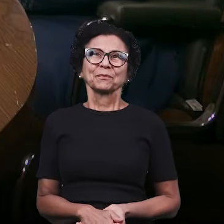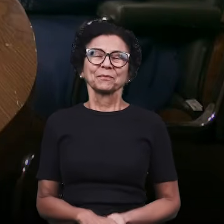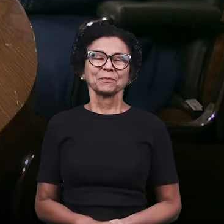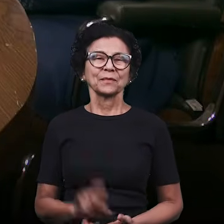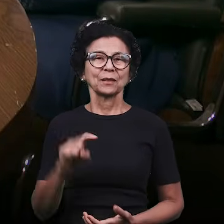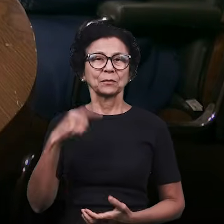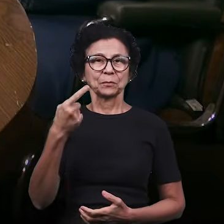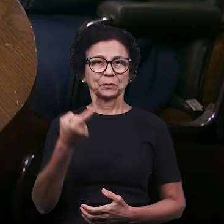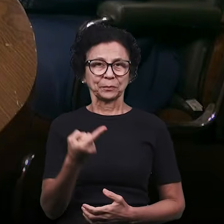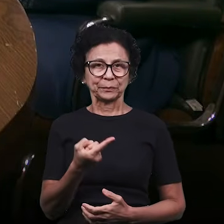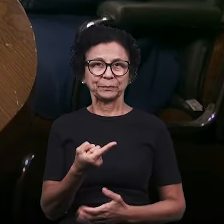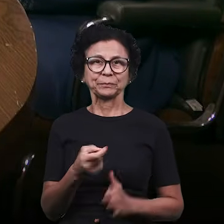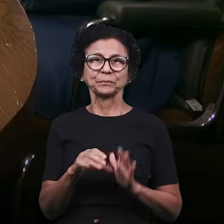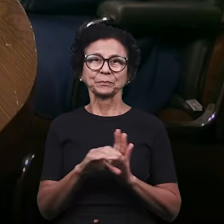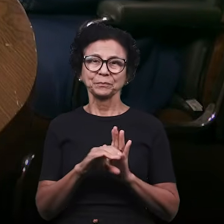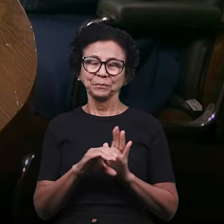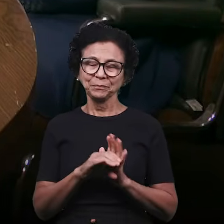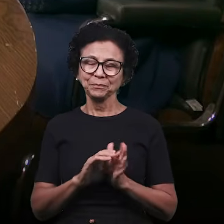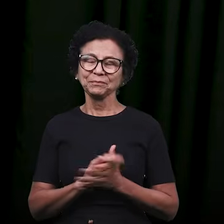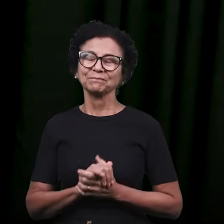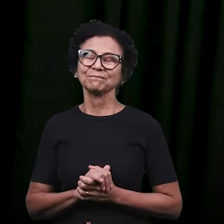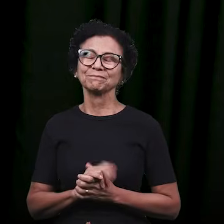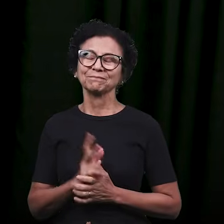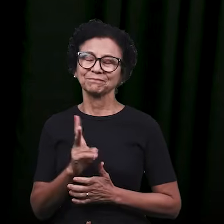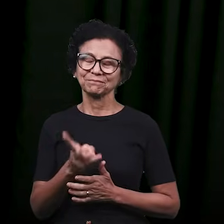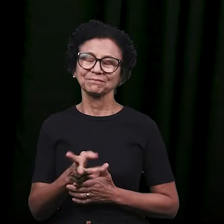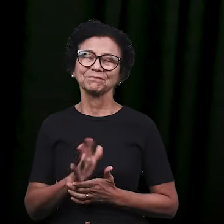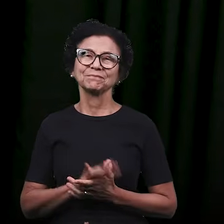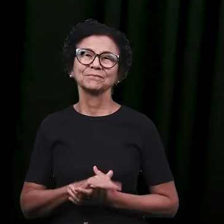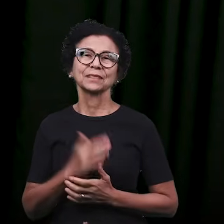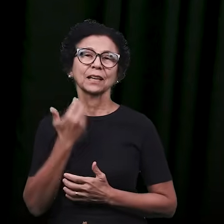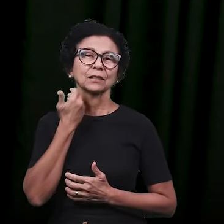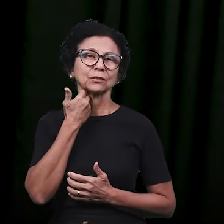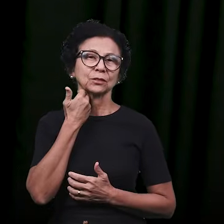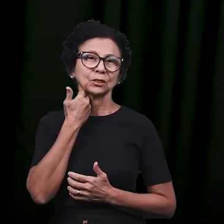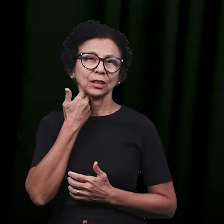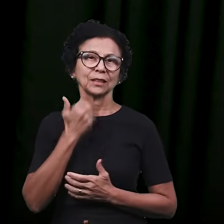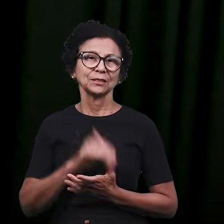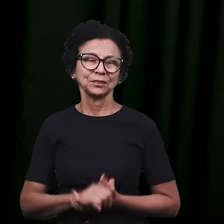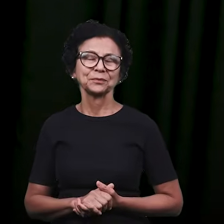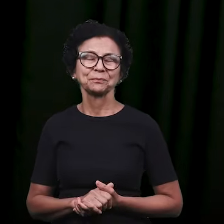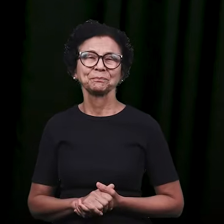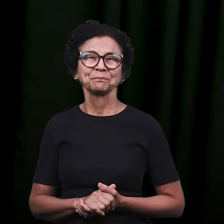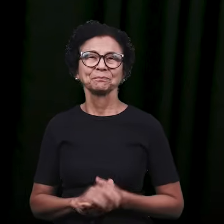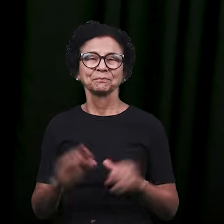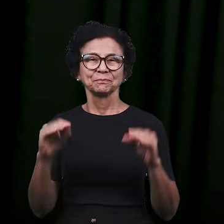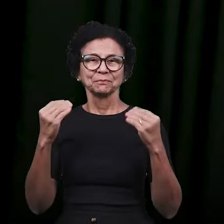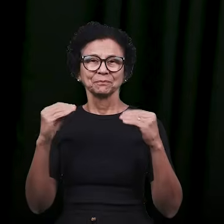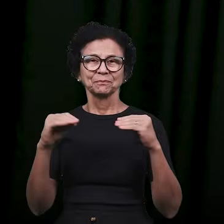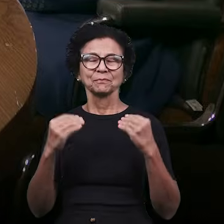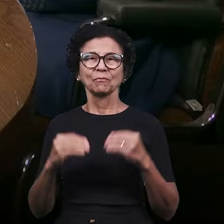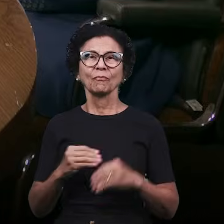novo capítulo. Muito bom. Pode deixar no chat, a gente compartilha com a nossa audiência. Mas quero deixar um